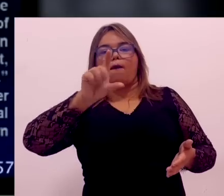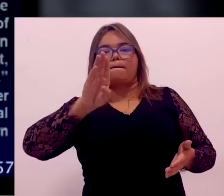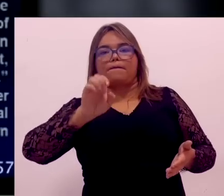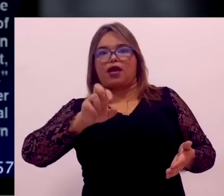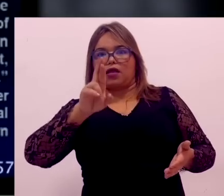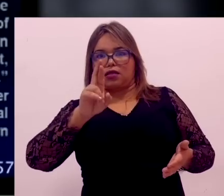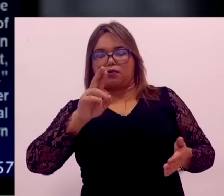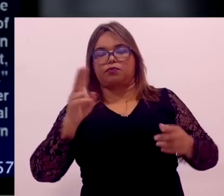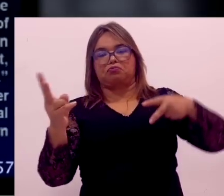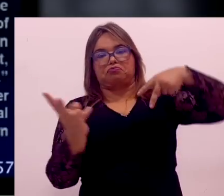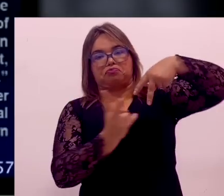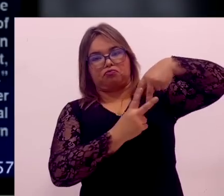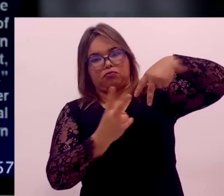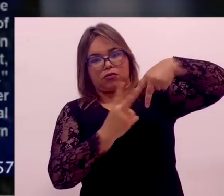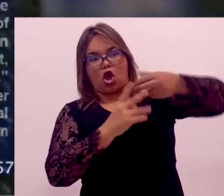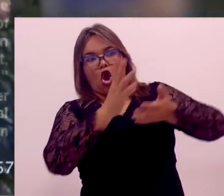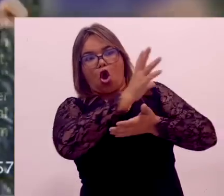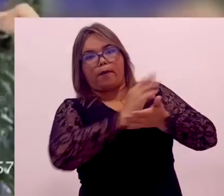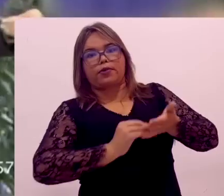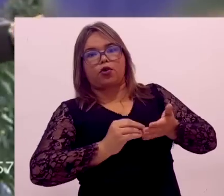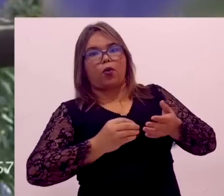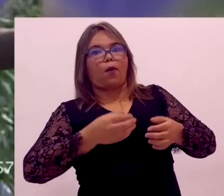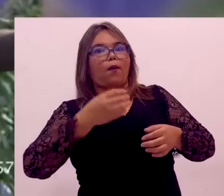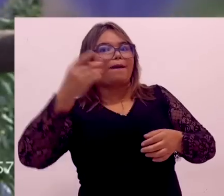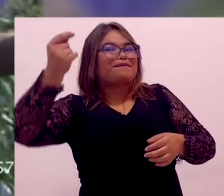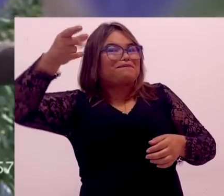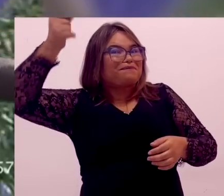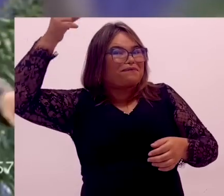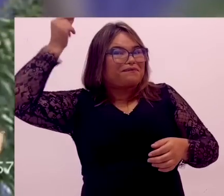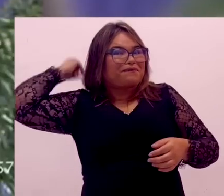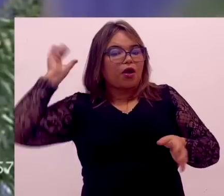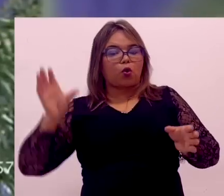a maçonaria continuou o legado dos templários.